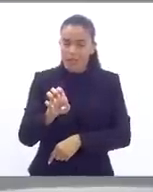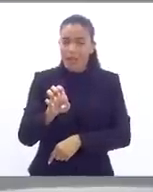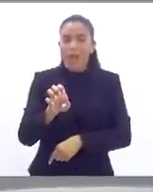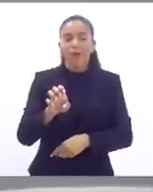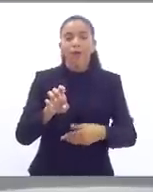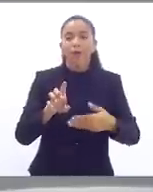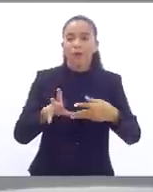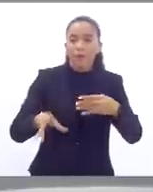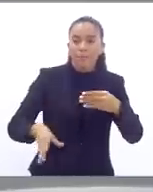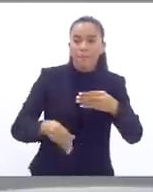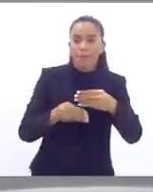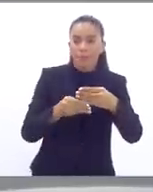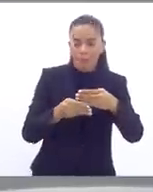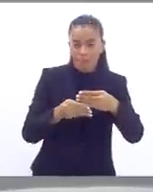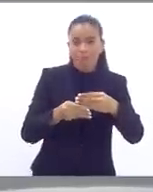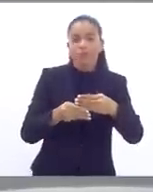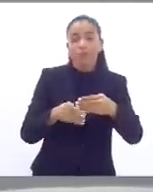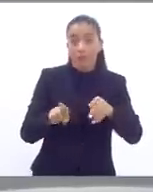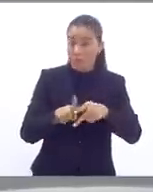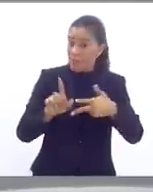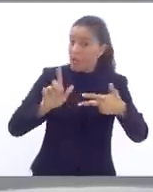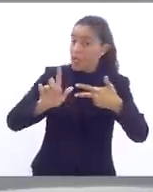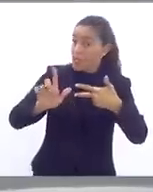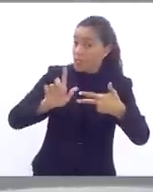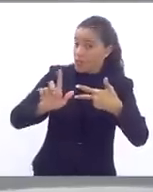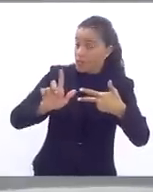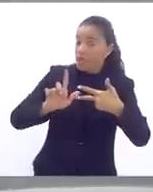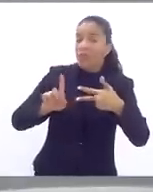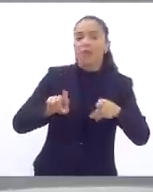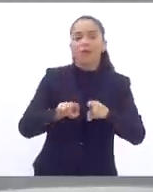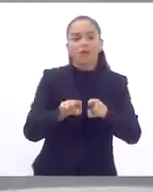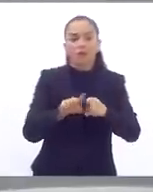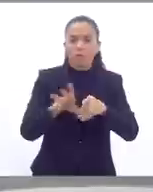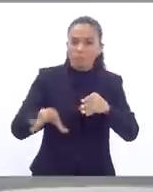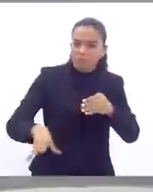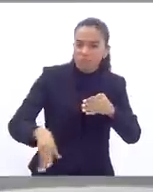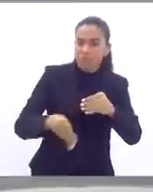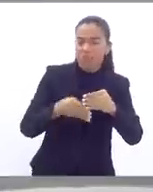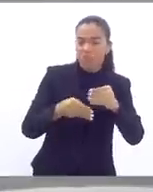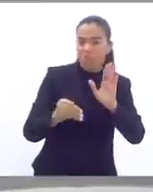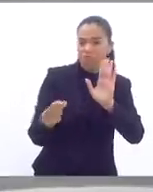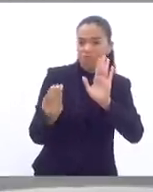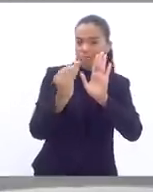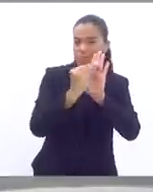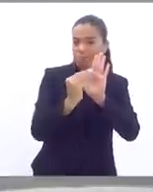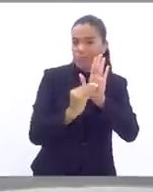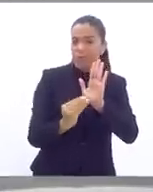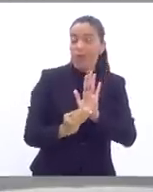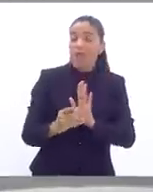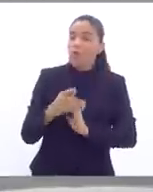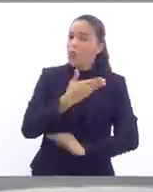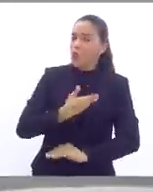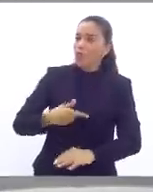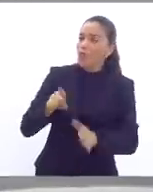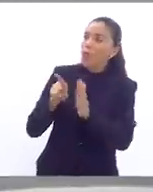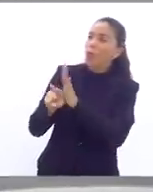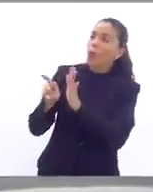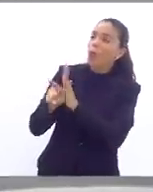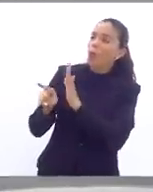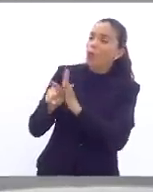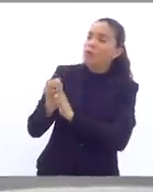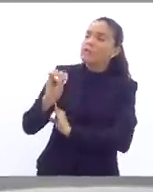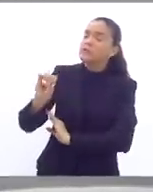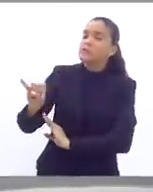a segunda parte tá e o legislativo também que implantaram e não houve questionamento do governo em nenhum momento